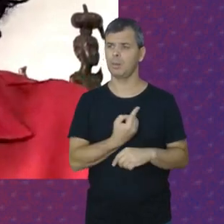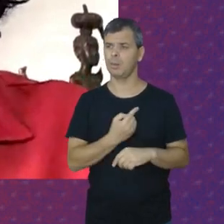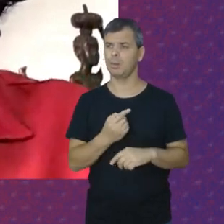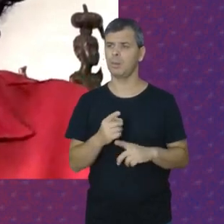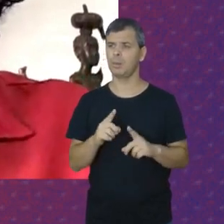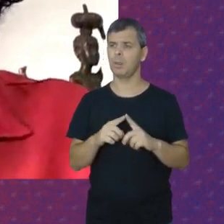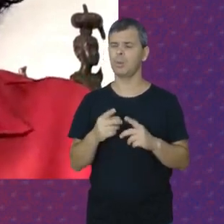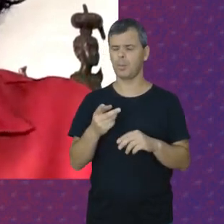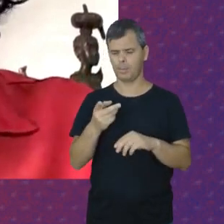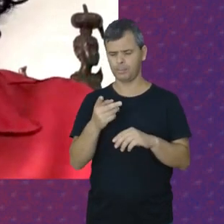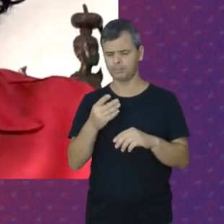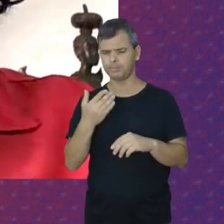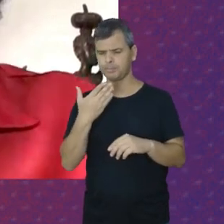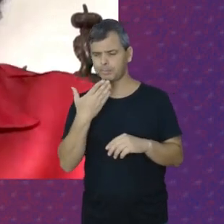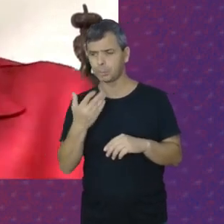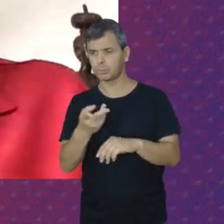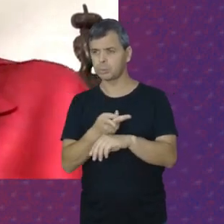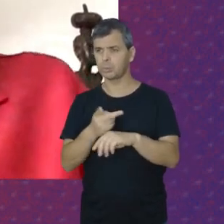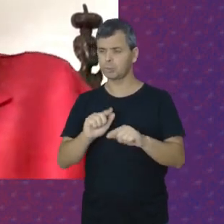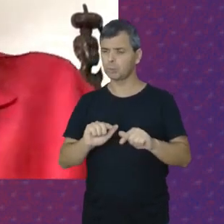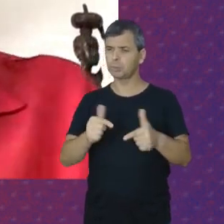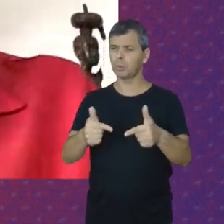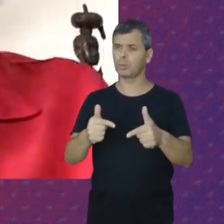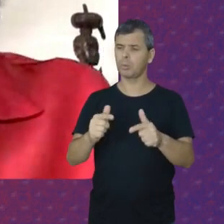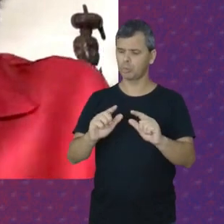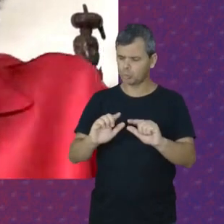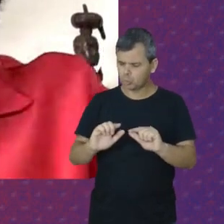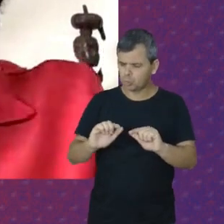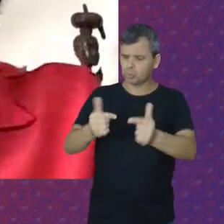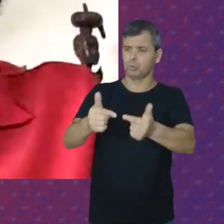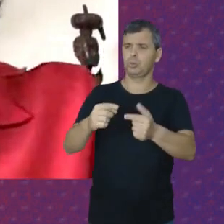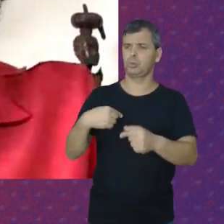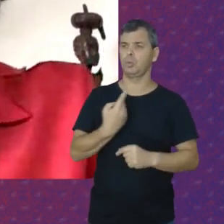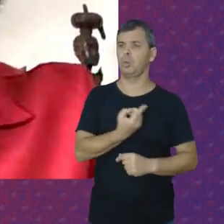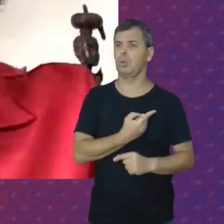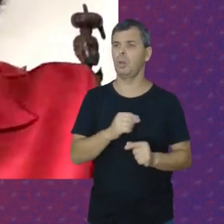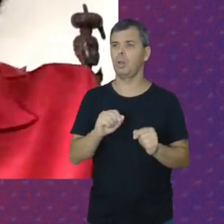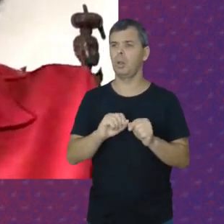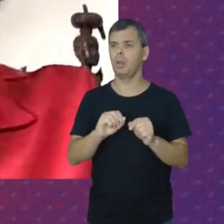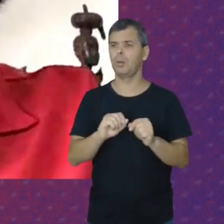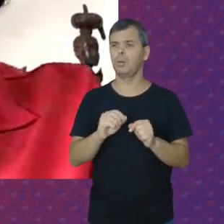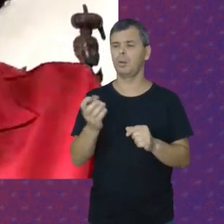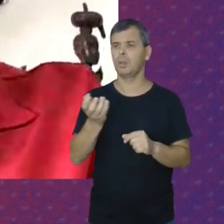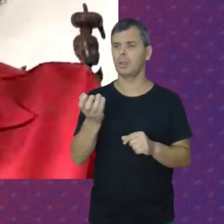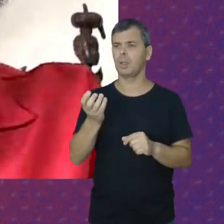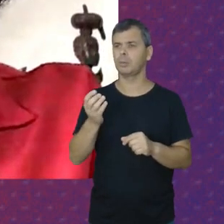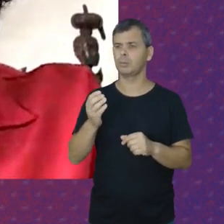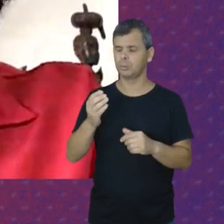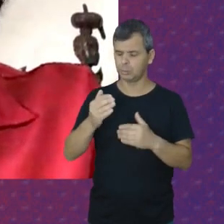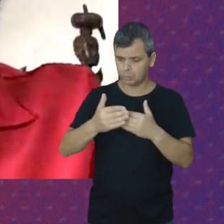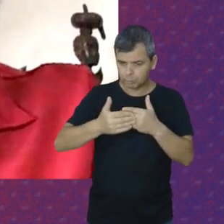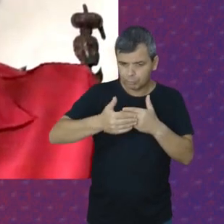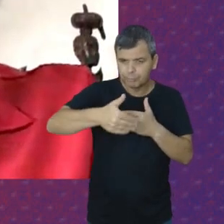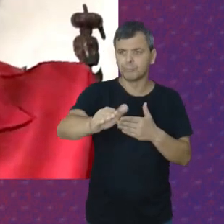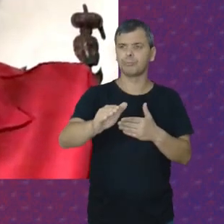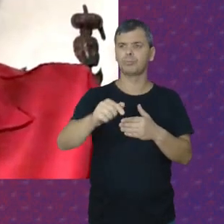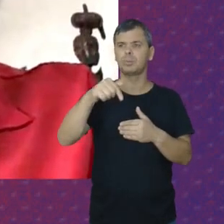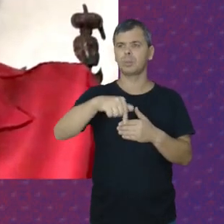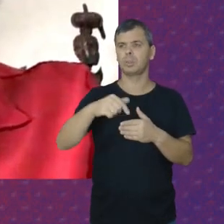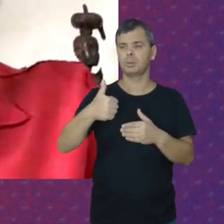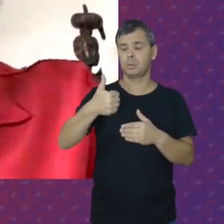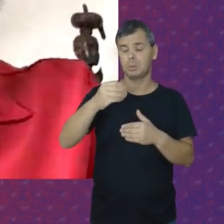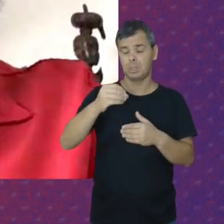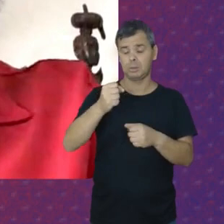estamos buscando e é o grande desafio que nós teremos por diante. Né? Nesses